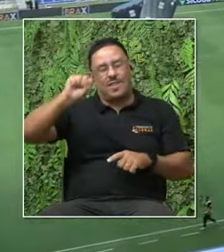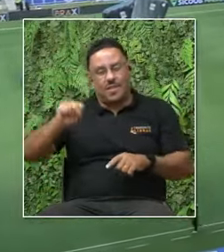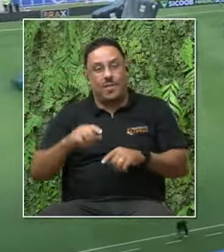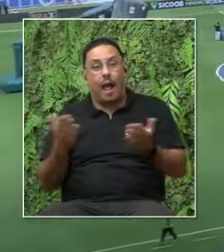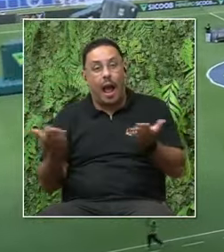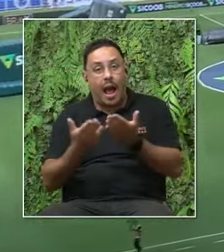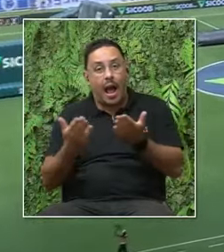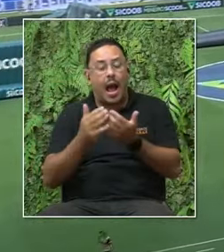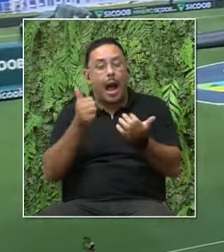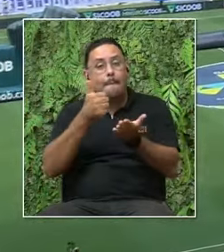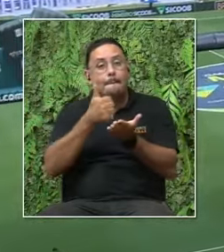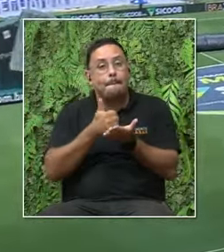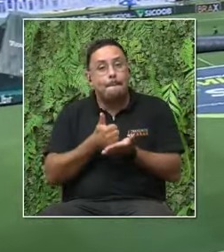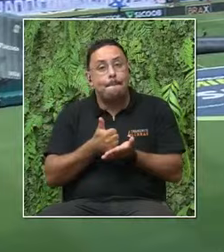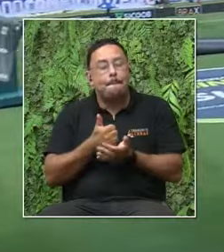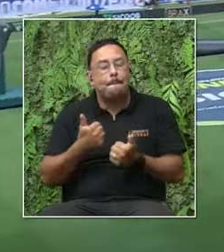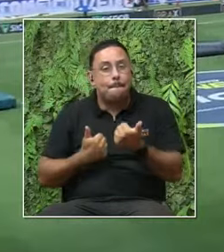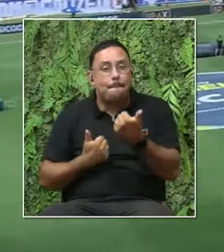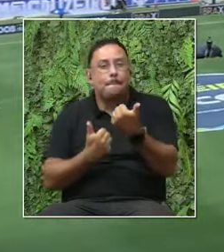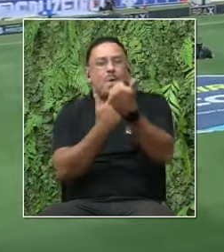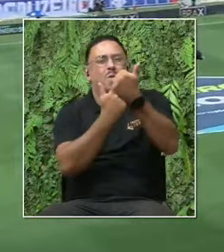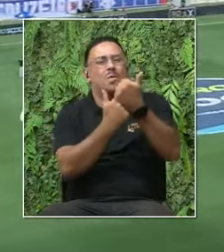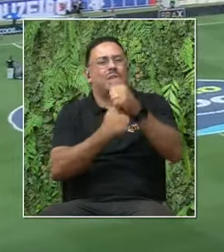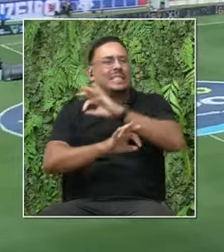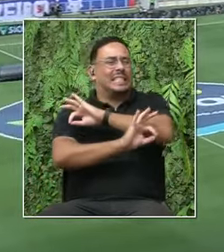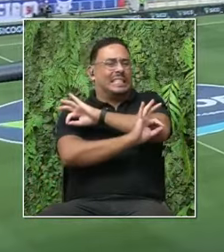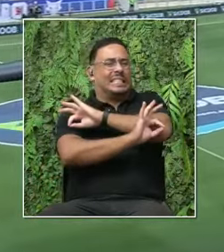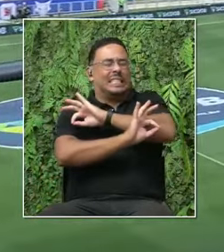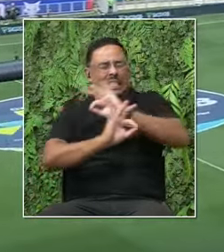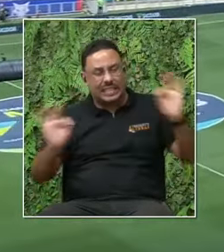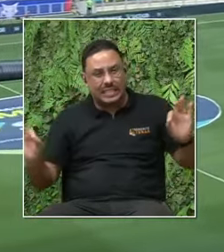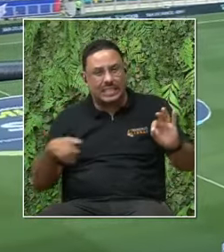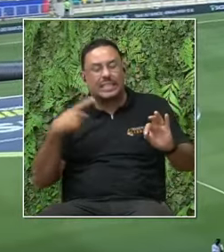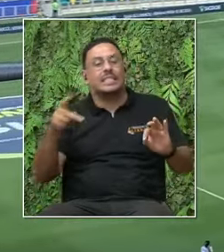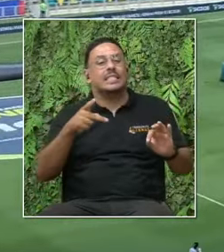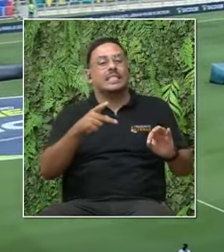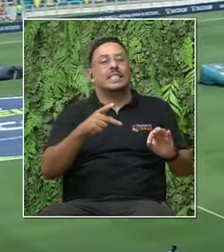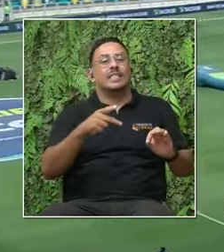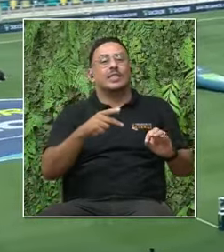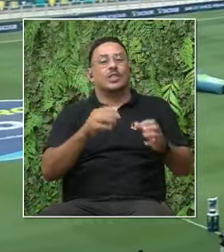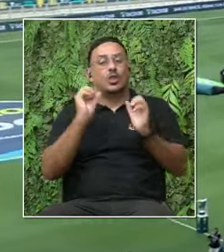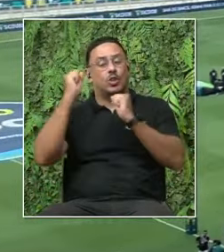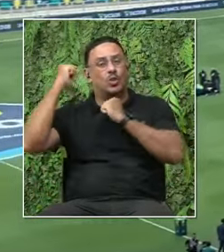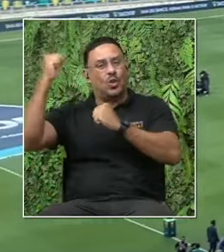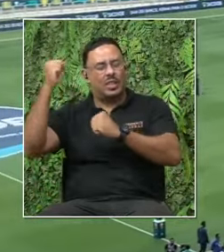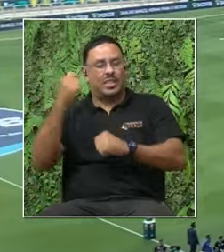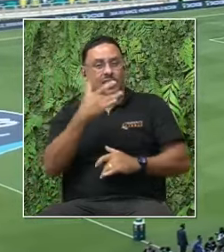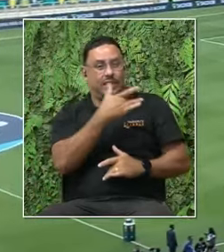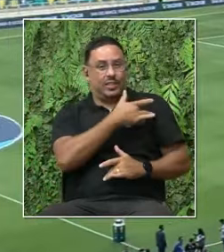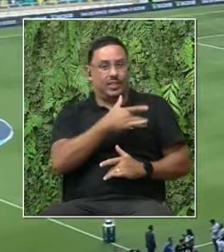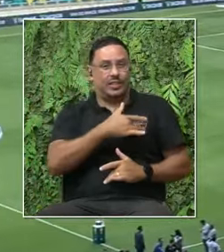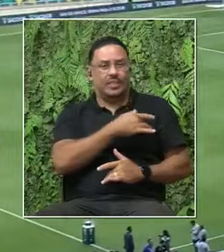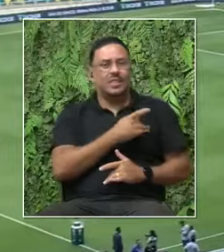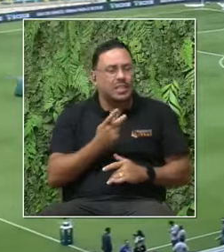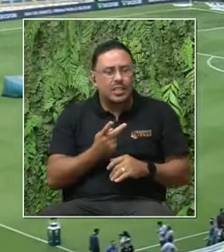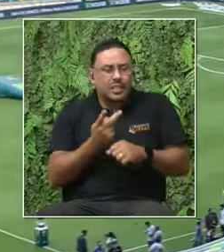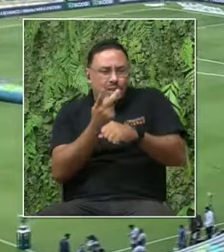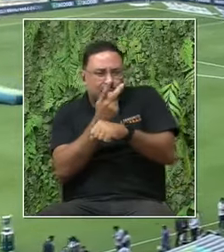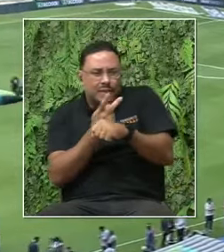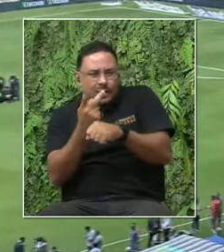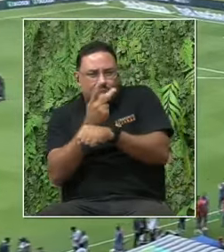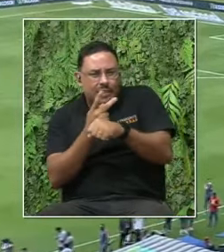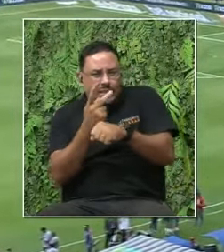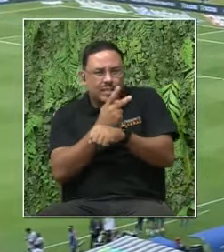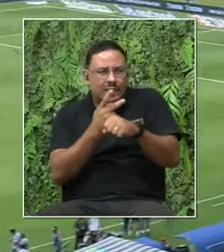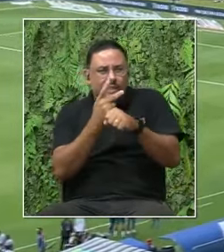e com apoio Incondicional do seu povo Azul Cruzeiro vai em busca do